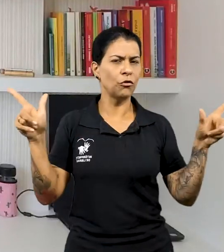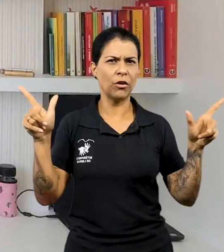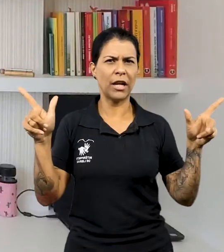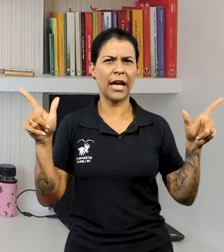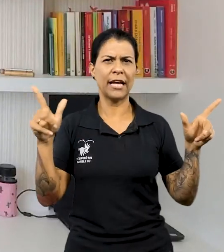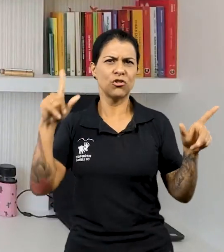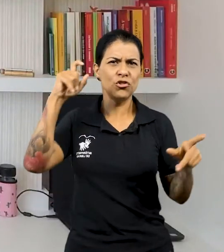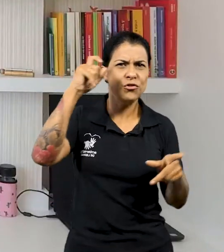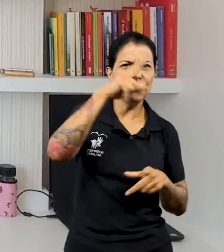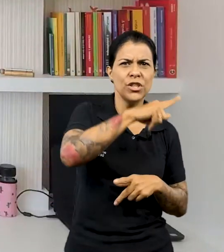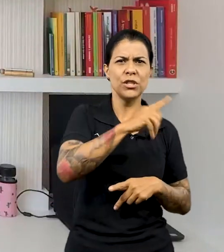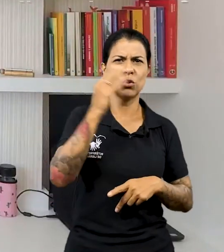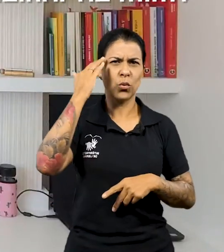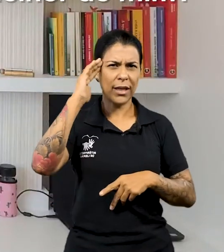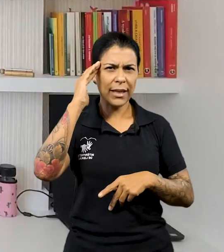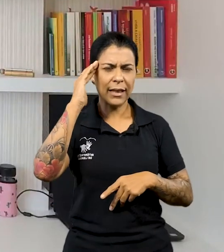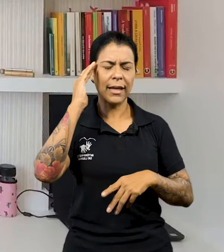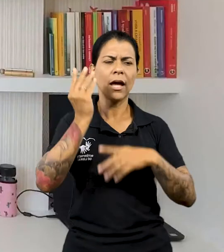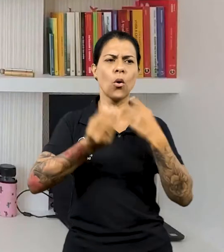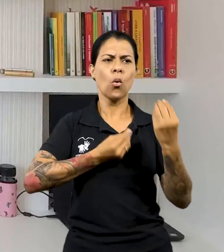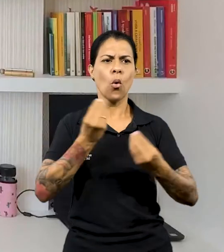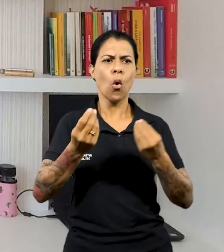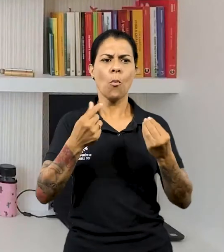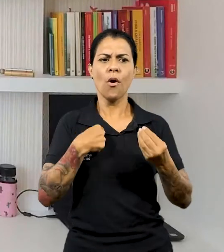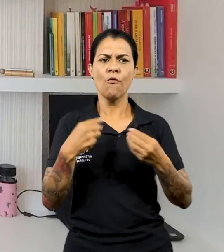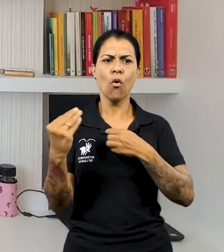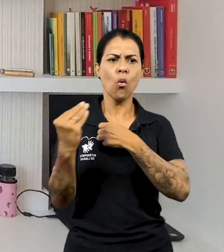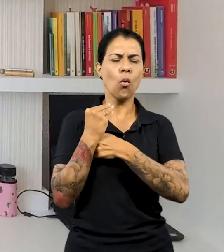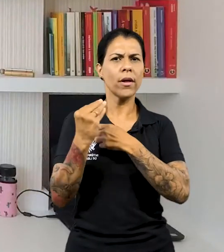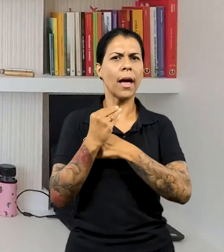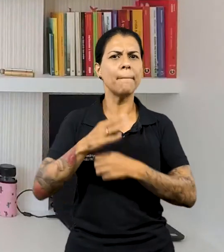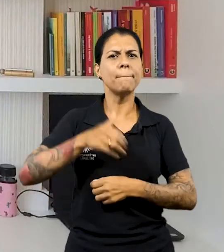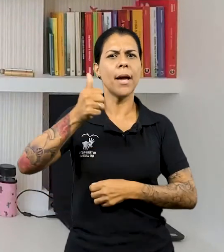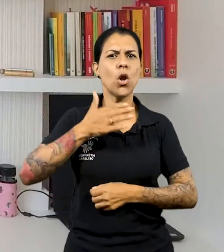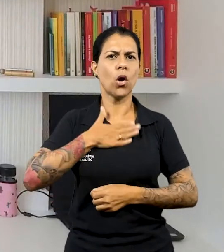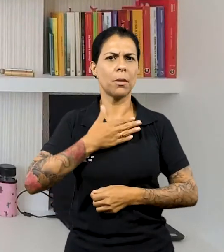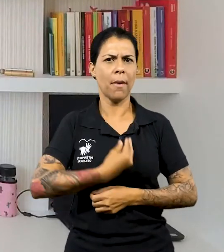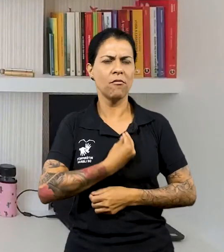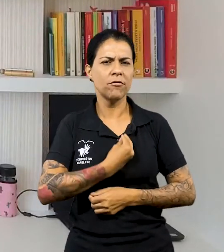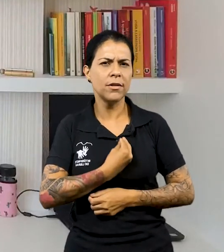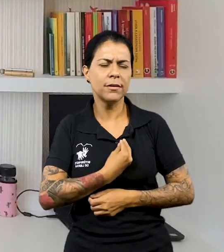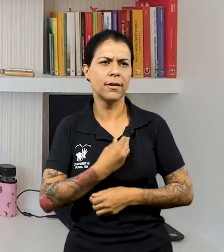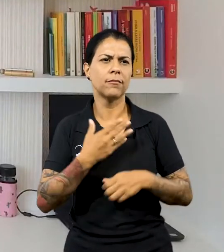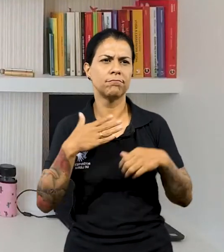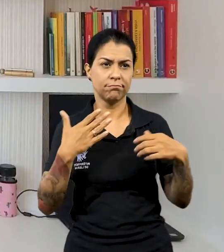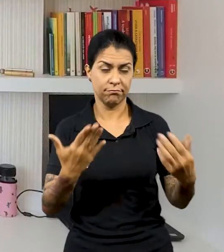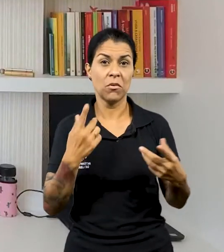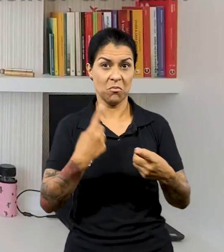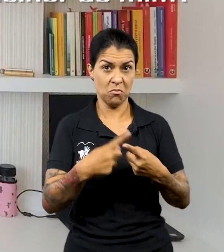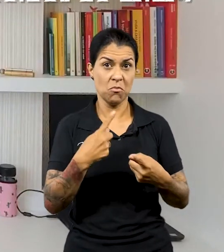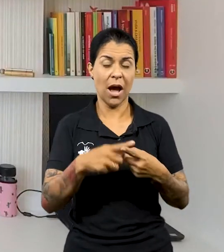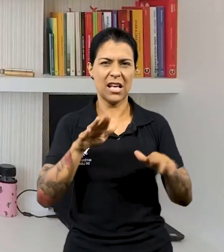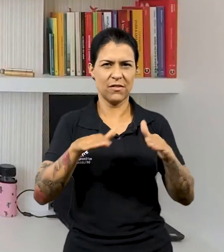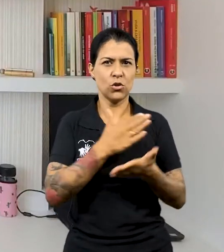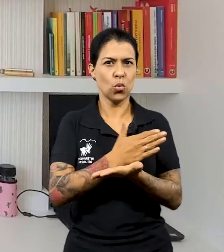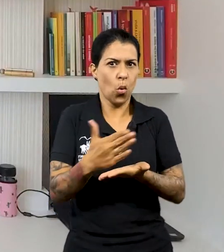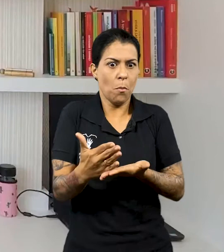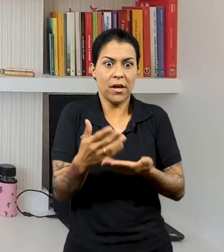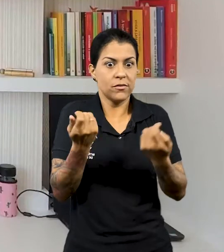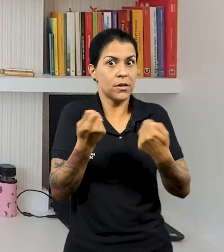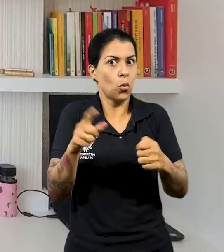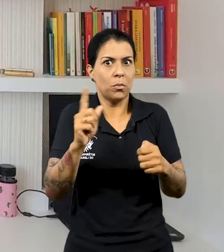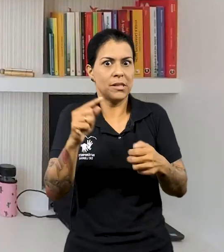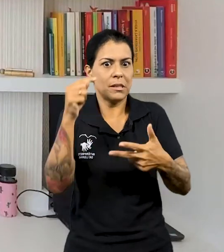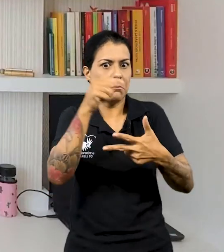você também pode se perguntar, como eu posso cuidar melhor de mim? No começo, talvez você não